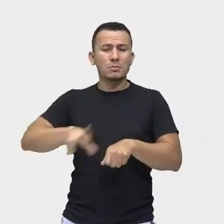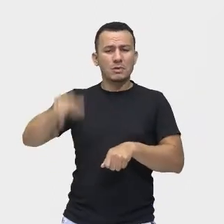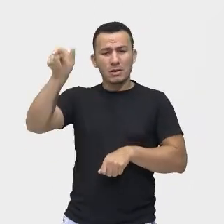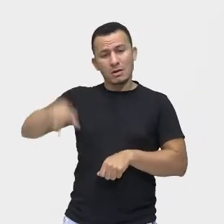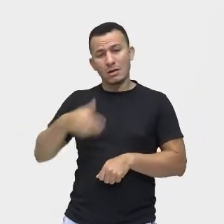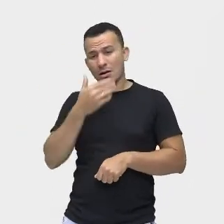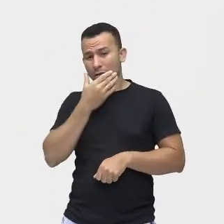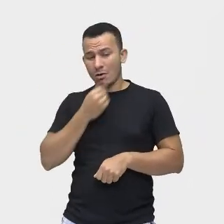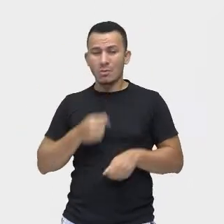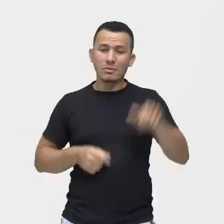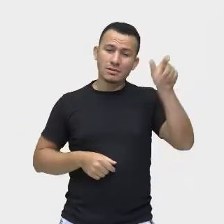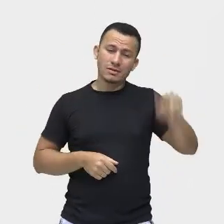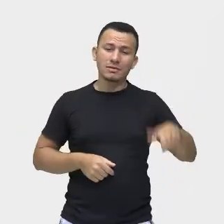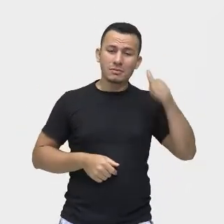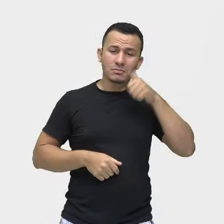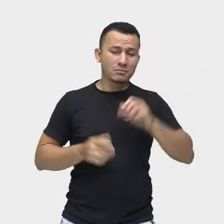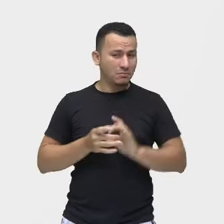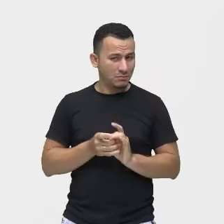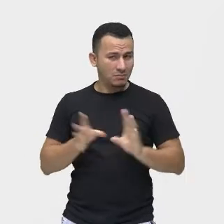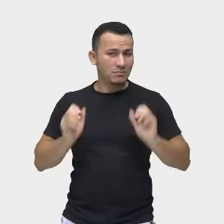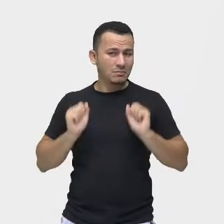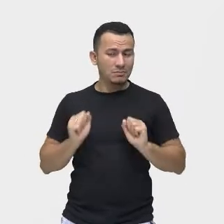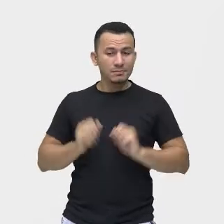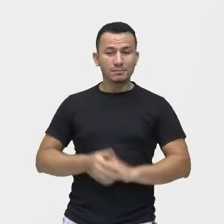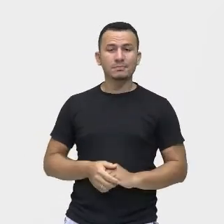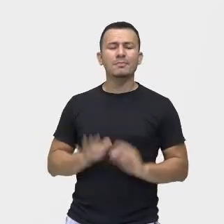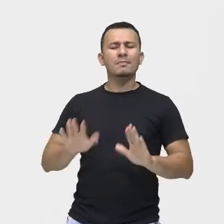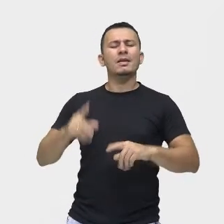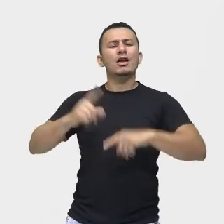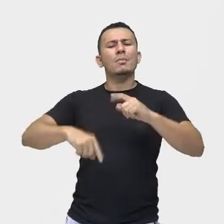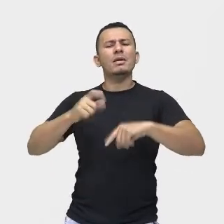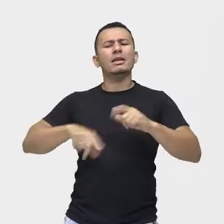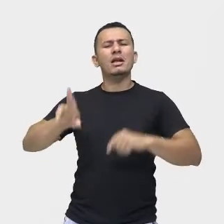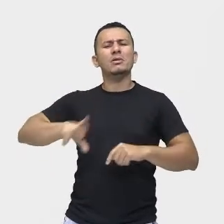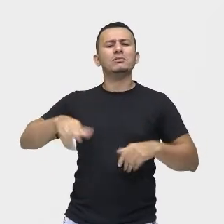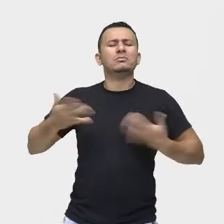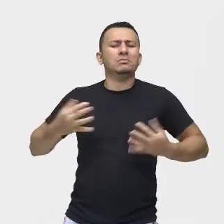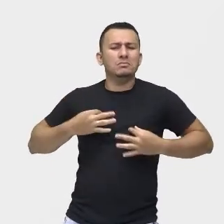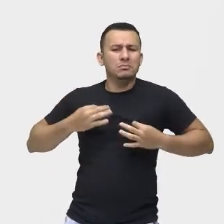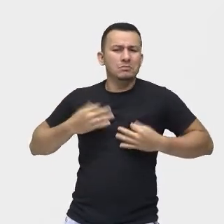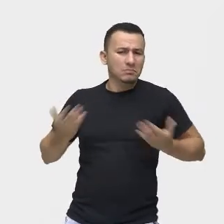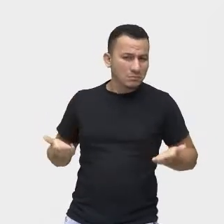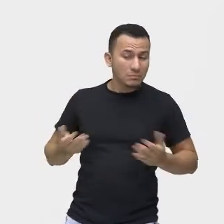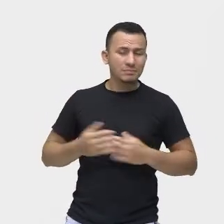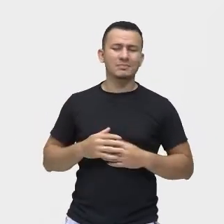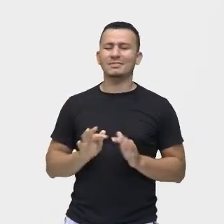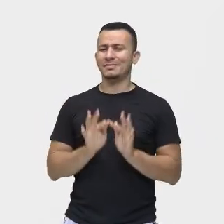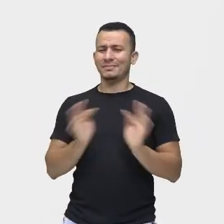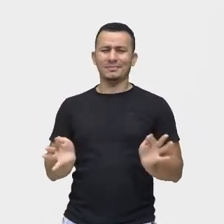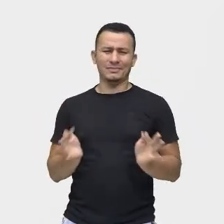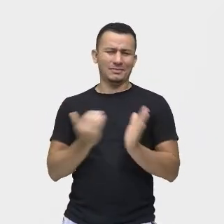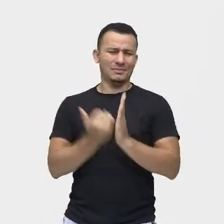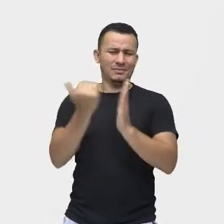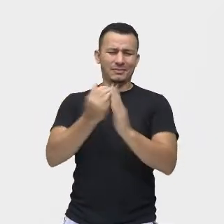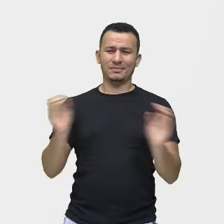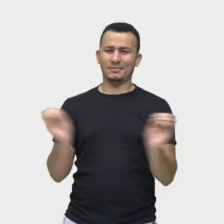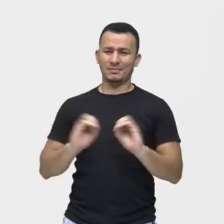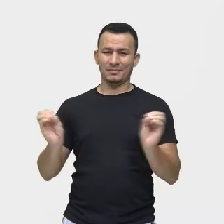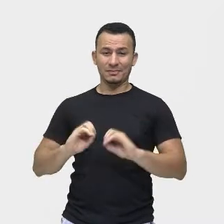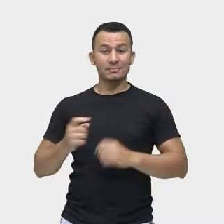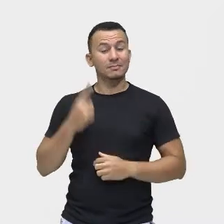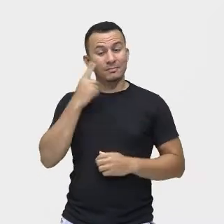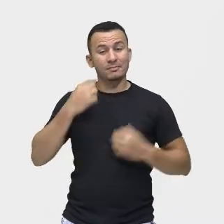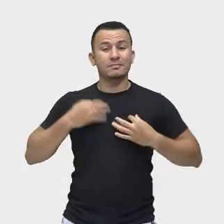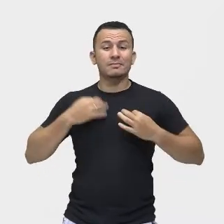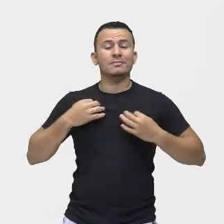por mulheres, ok? Quais são os equipamentos? Nada demais, muito simples, olha. Utiliza-se